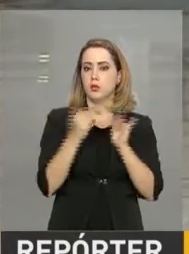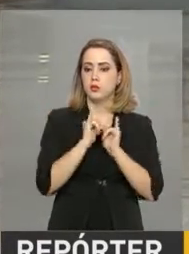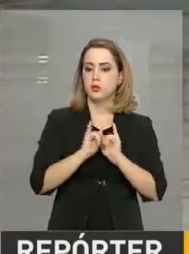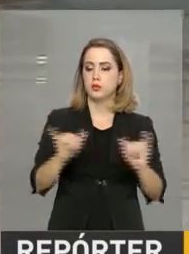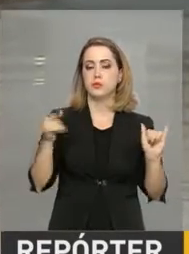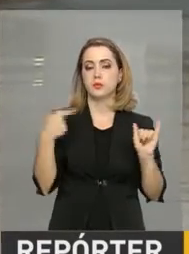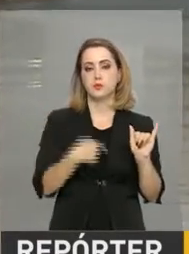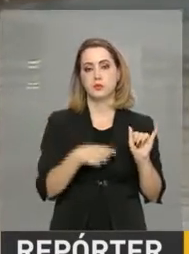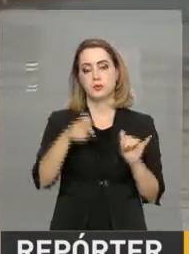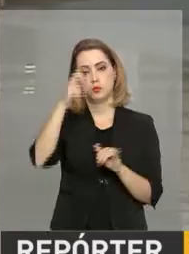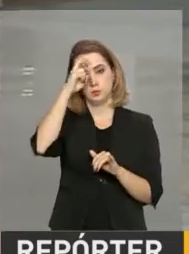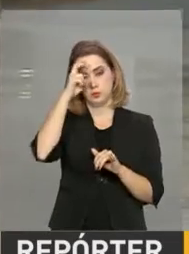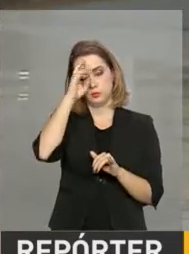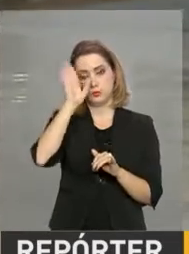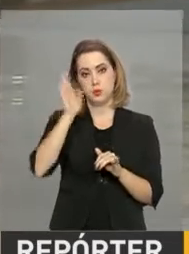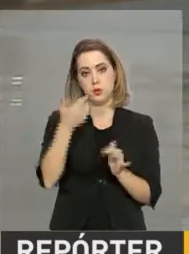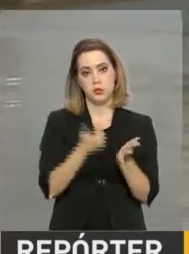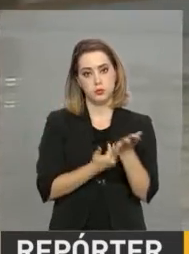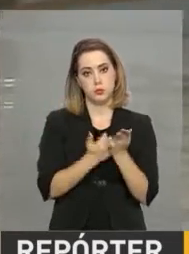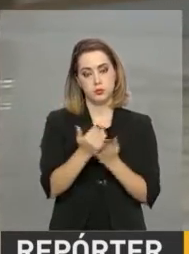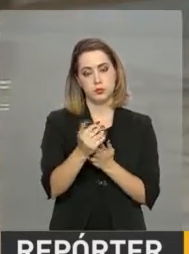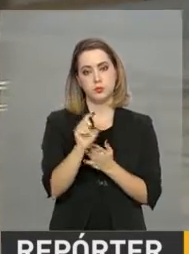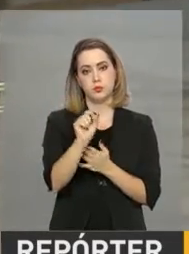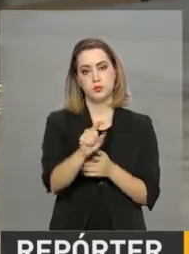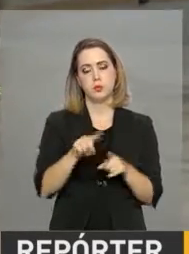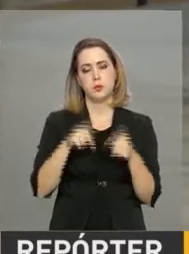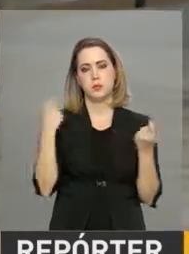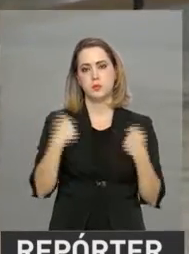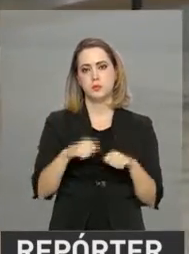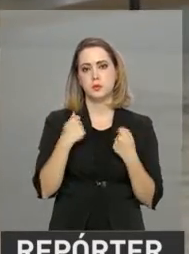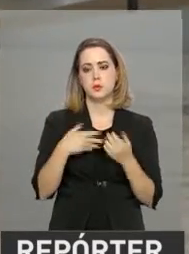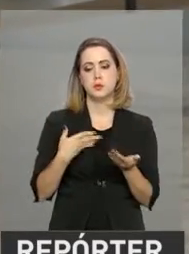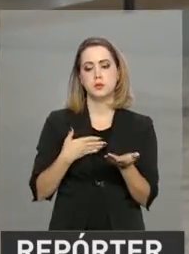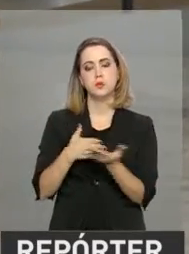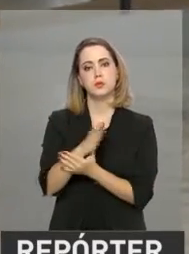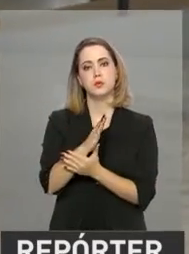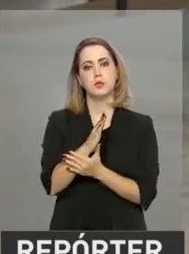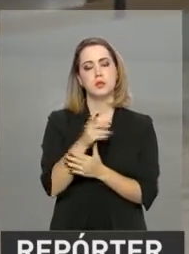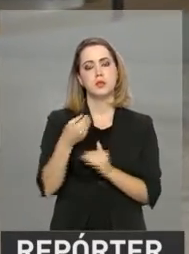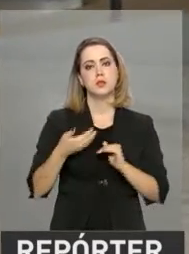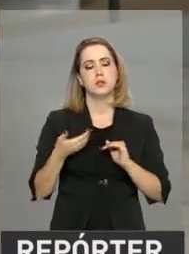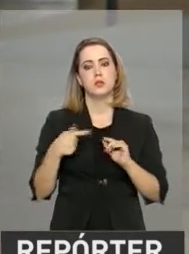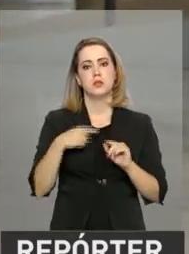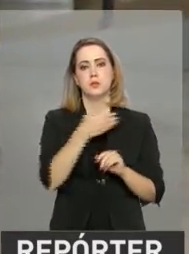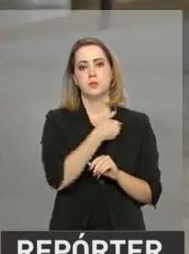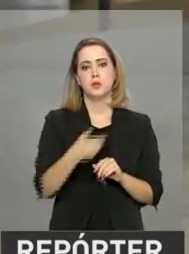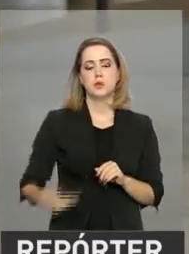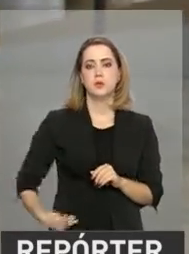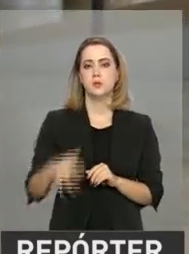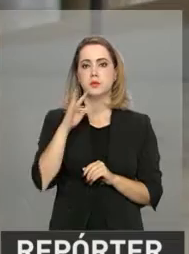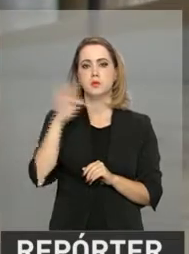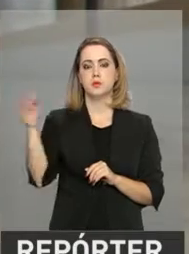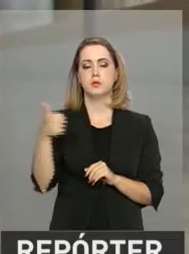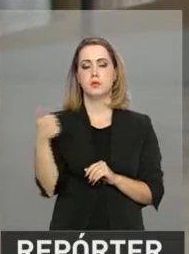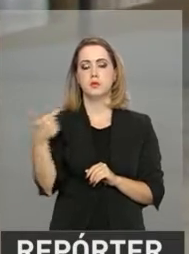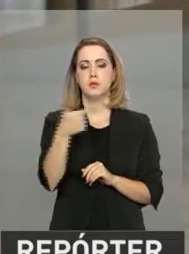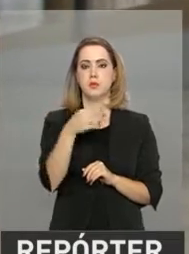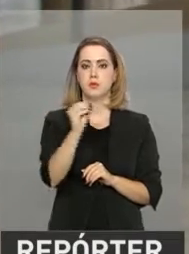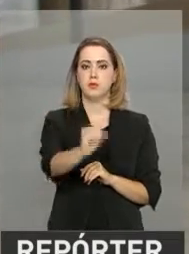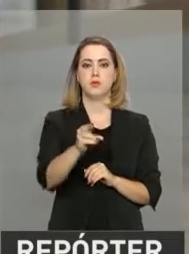quinta-feira. Ou seja, já está valendo, mas tem de ser aprovada pelo governo federal em até 120 dias. Como você